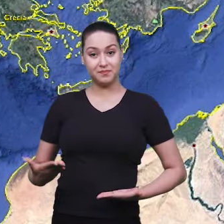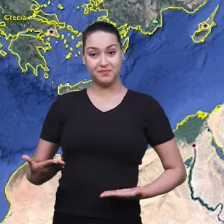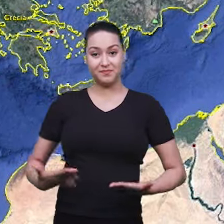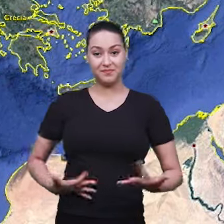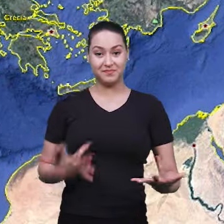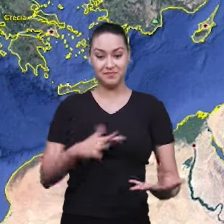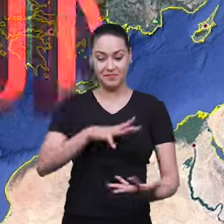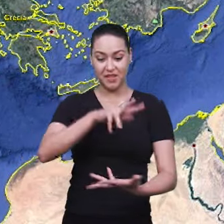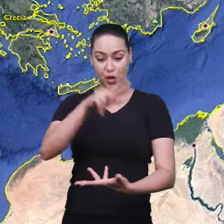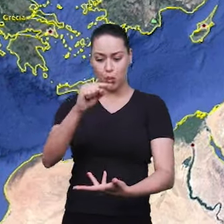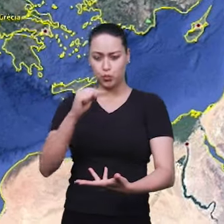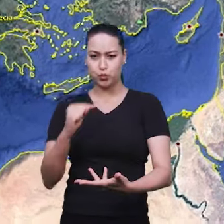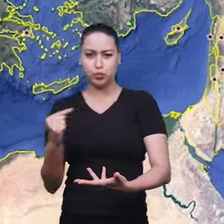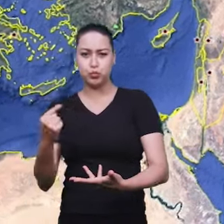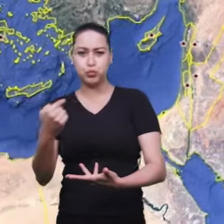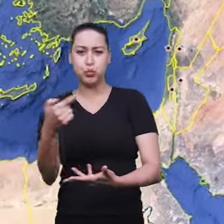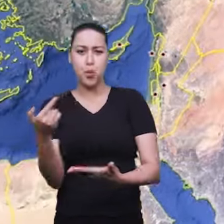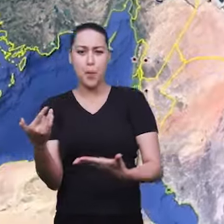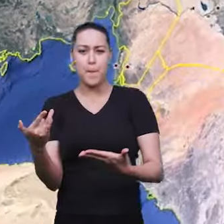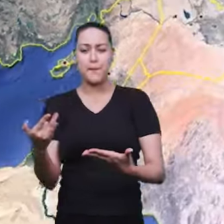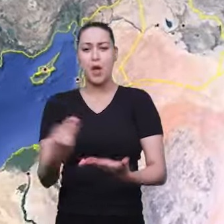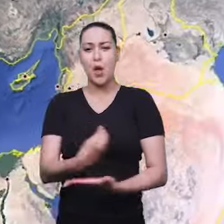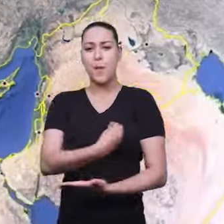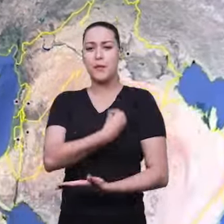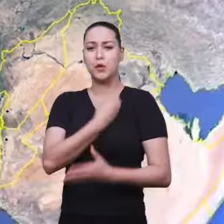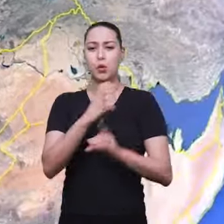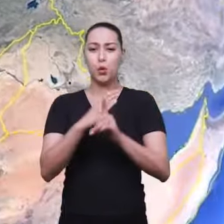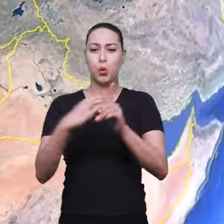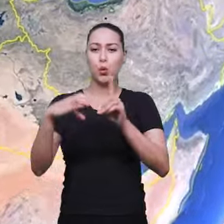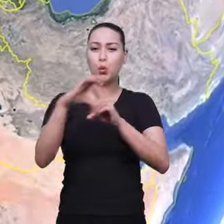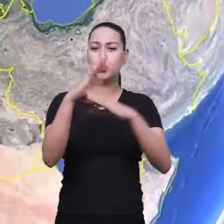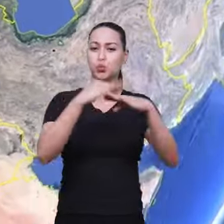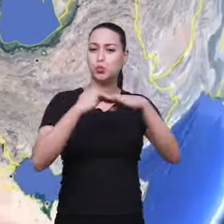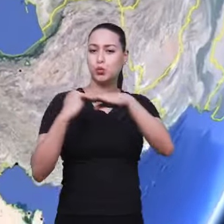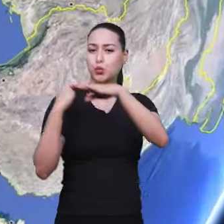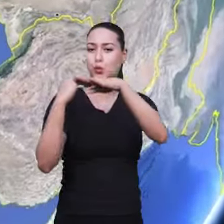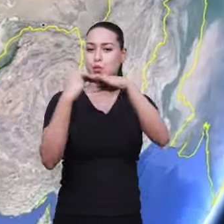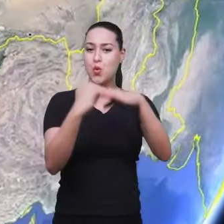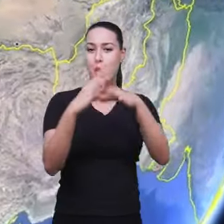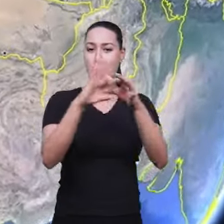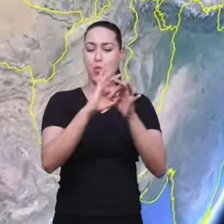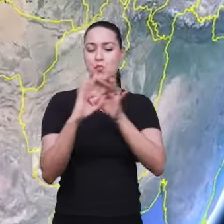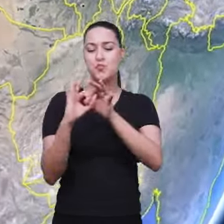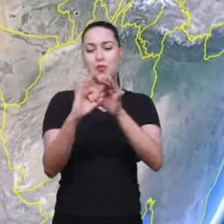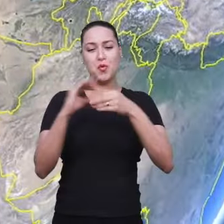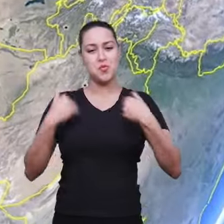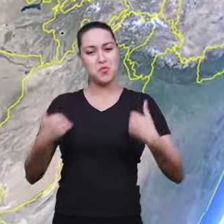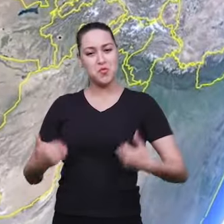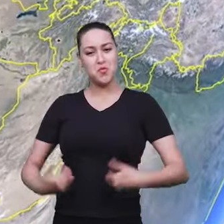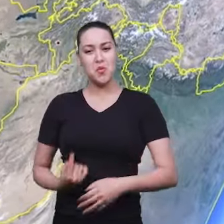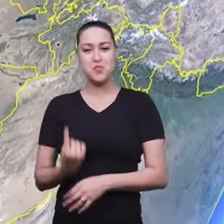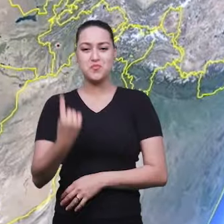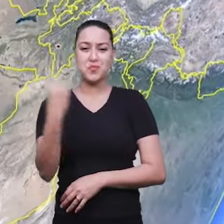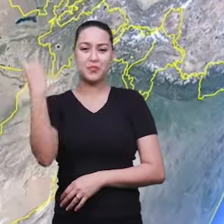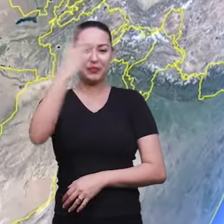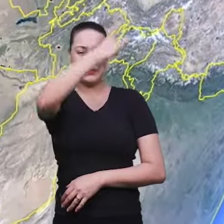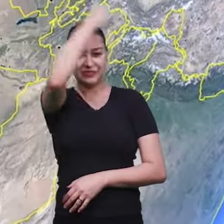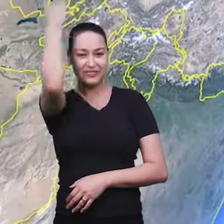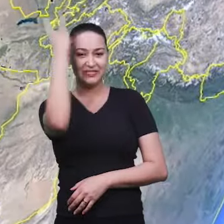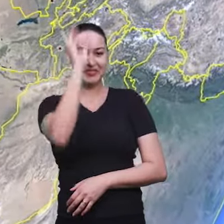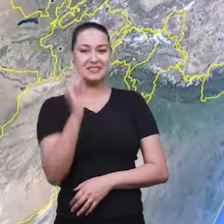Todas as partes do mundo participam de um mesmo culto, em conjunto, no mesmo corpo e no mesmo